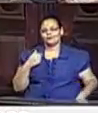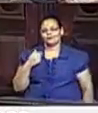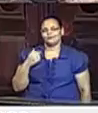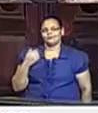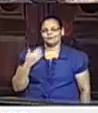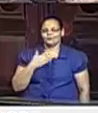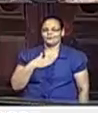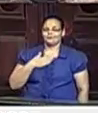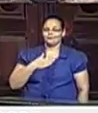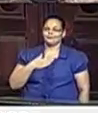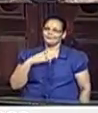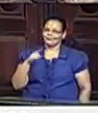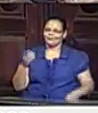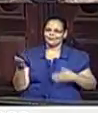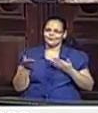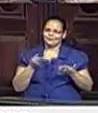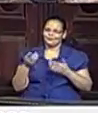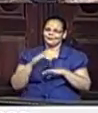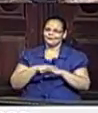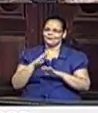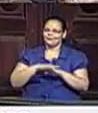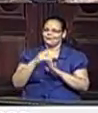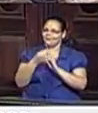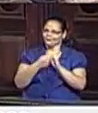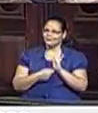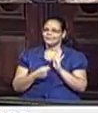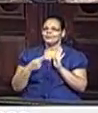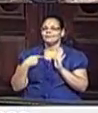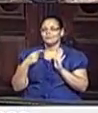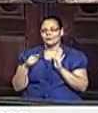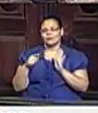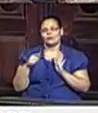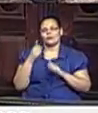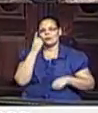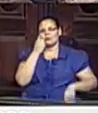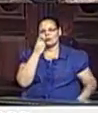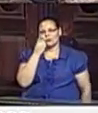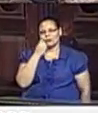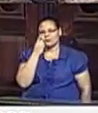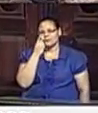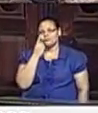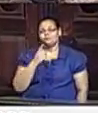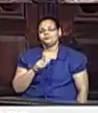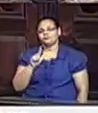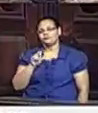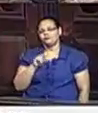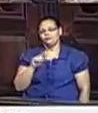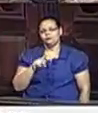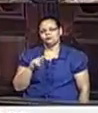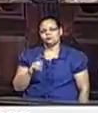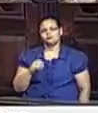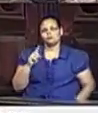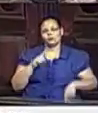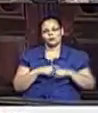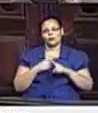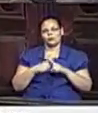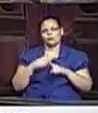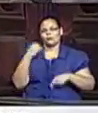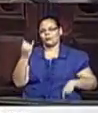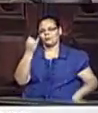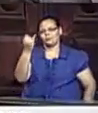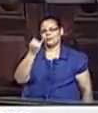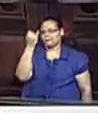ter me chamado também para ser relator, o deputado Luiz Paulo, vice-presidente, porque é tão importante para milhões e